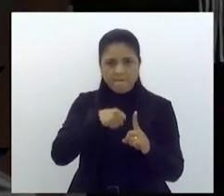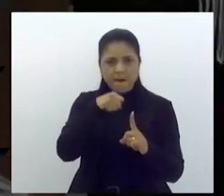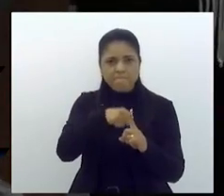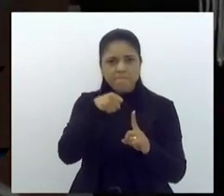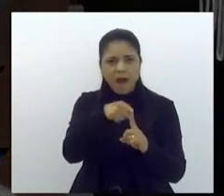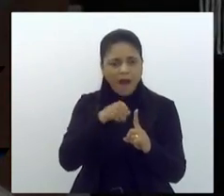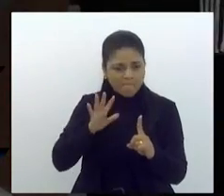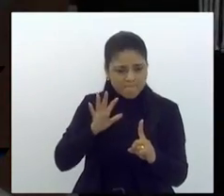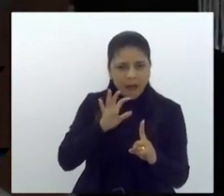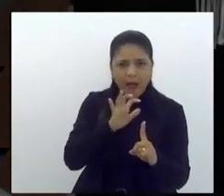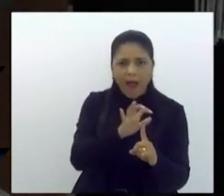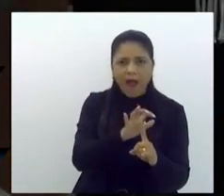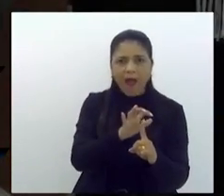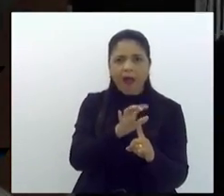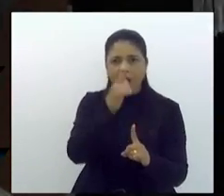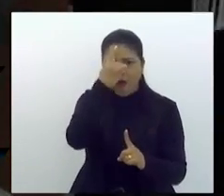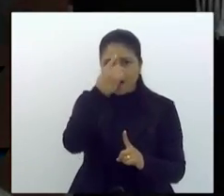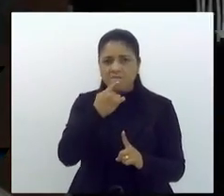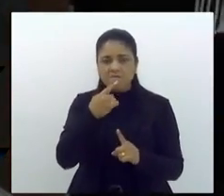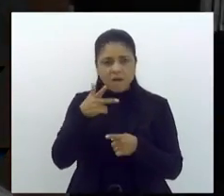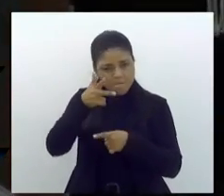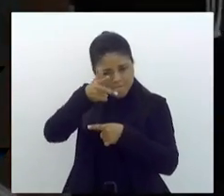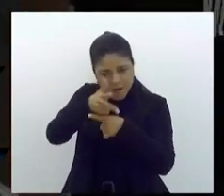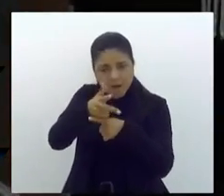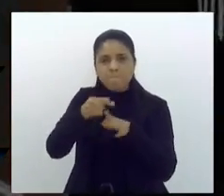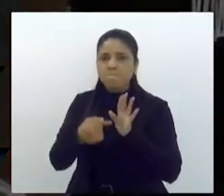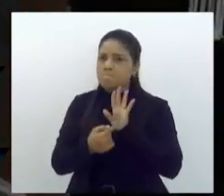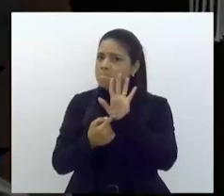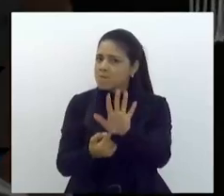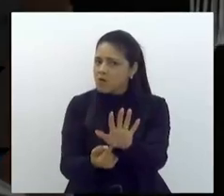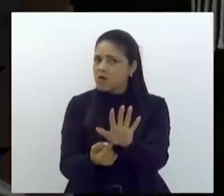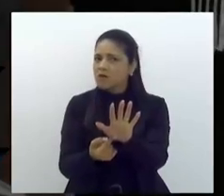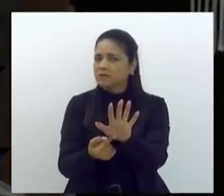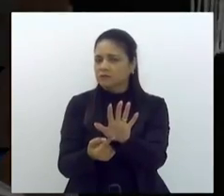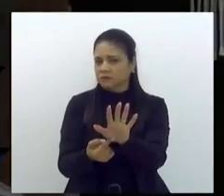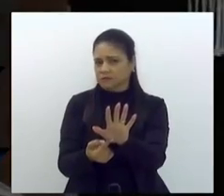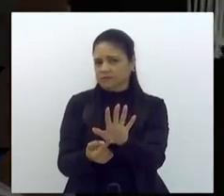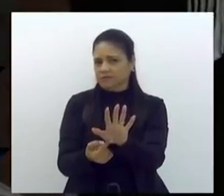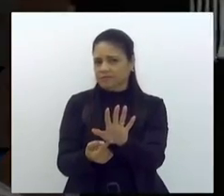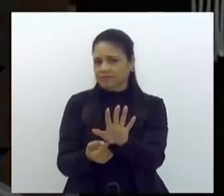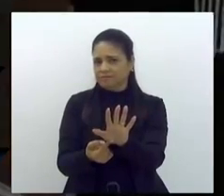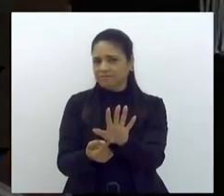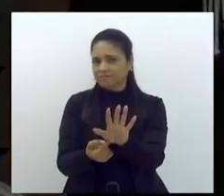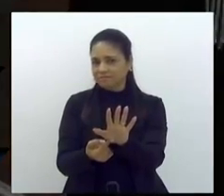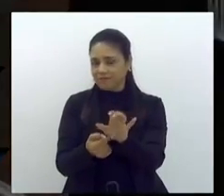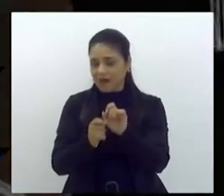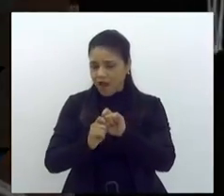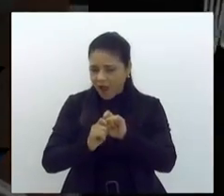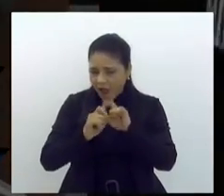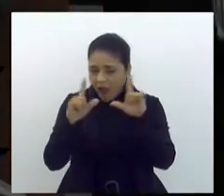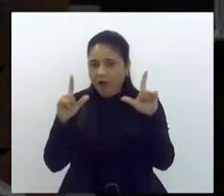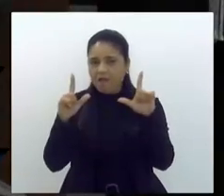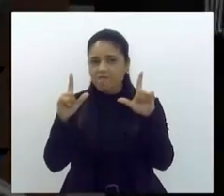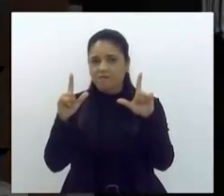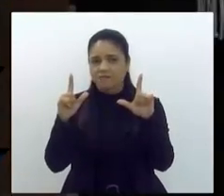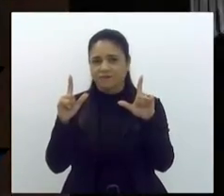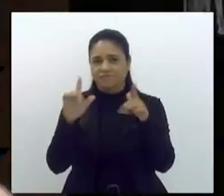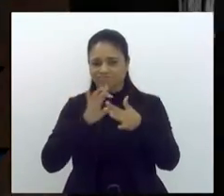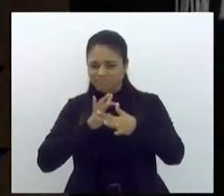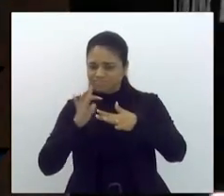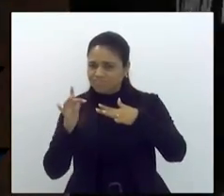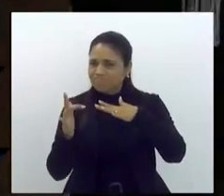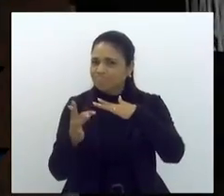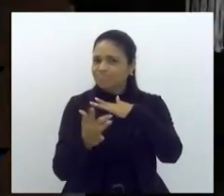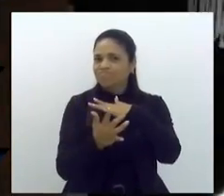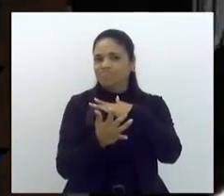as imagens falam por si só basta abrir as imagens que circulam pelas